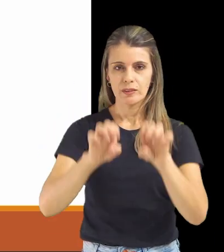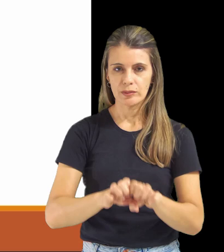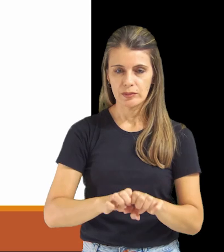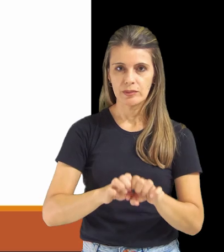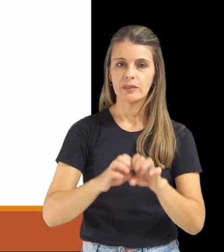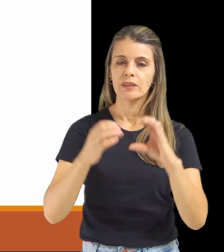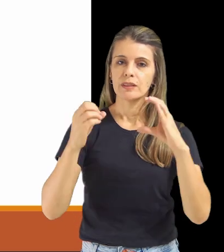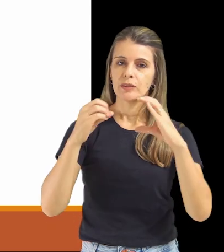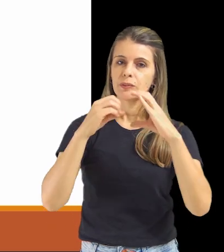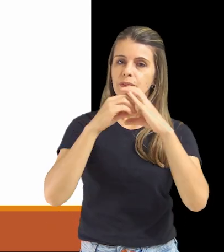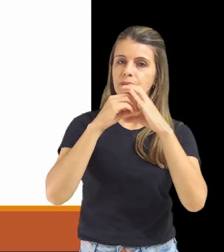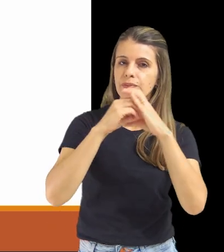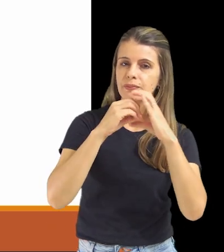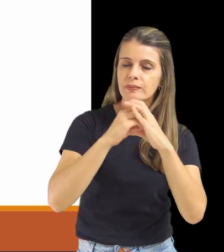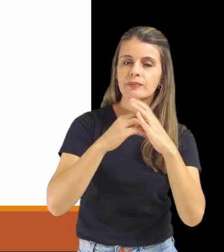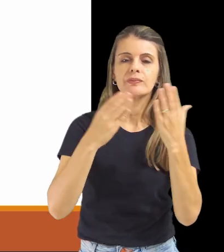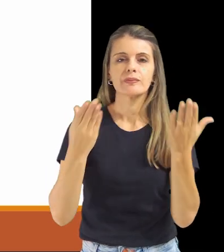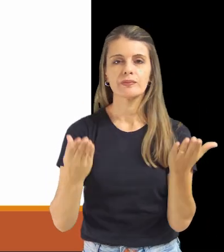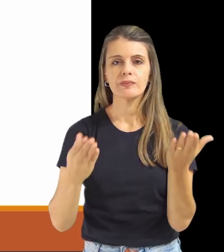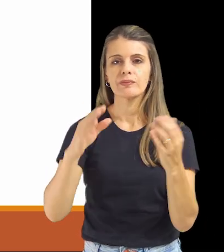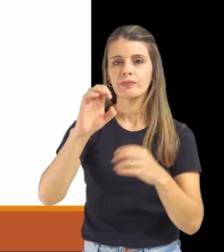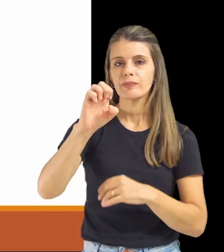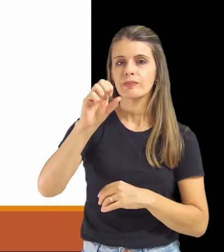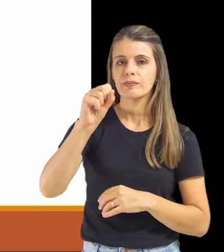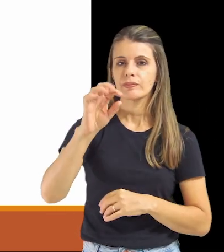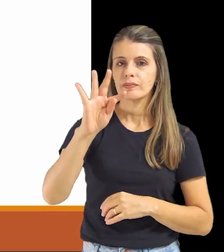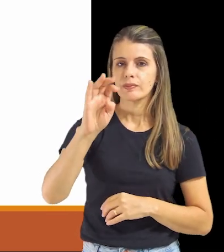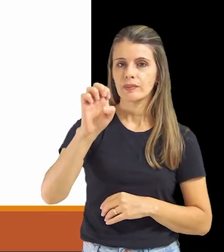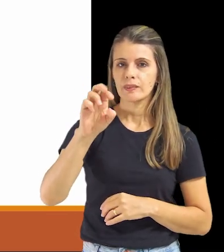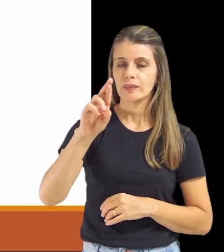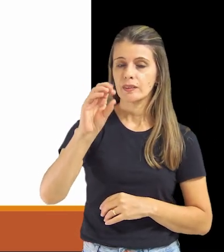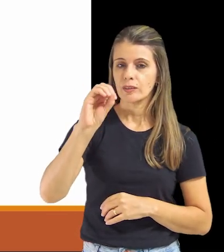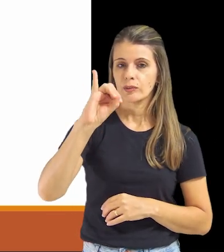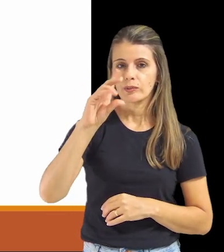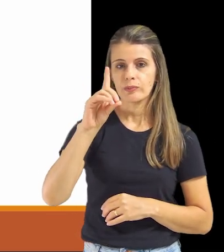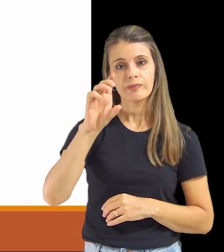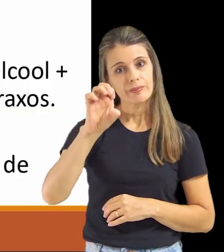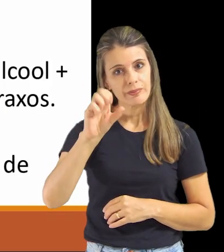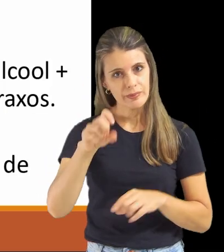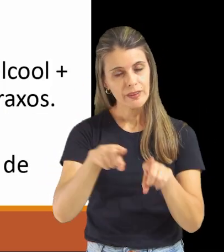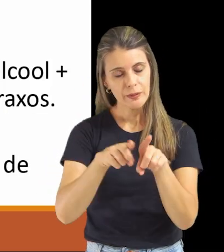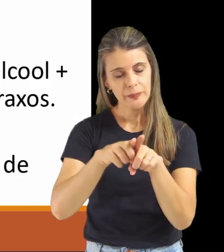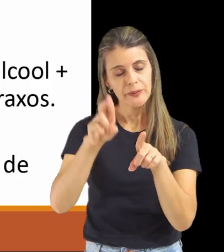os esteroides, que é o colesterol e os hormônios sexuais.